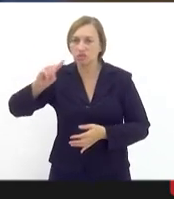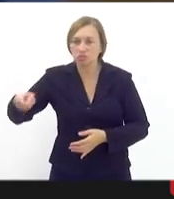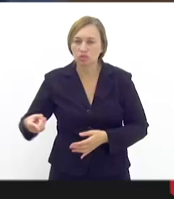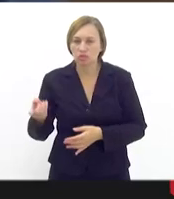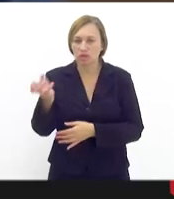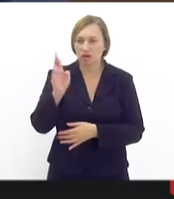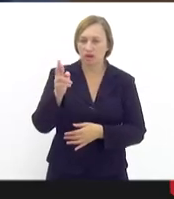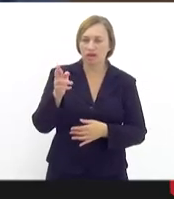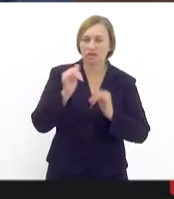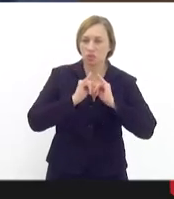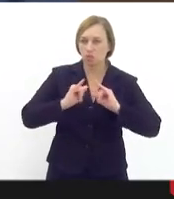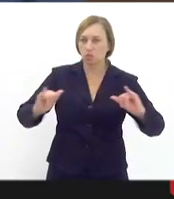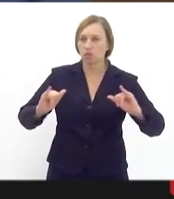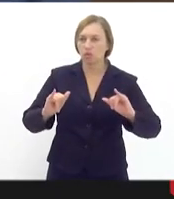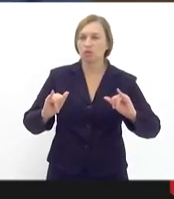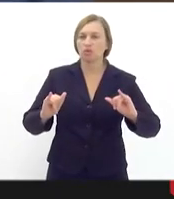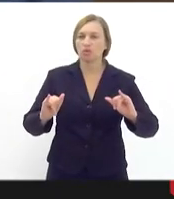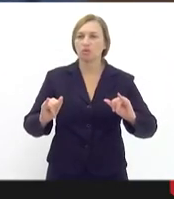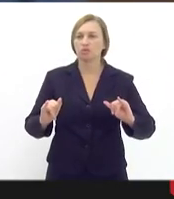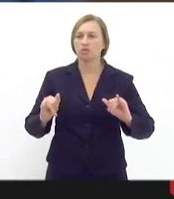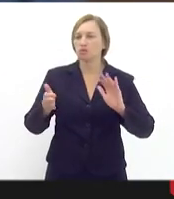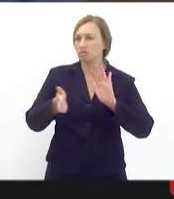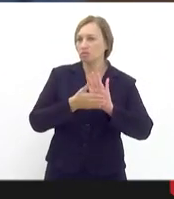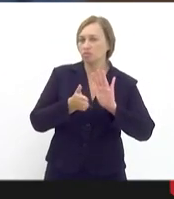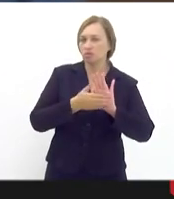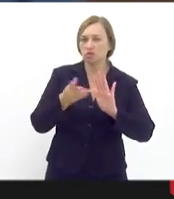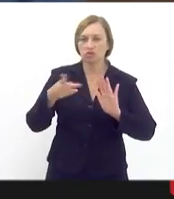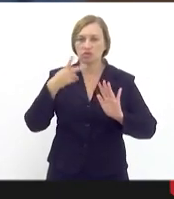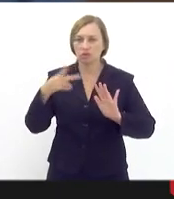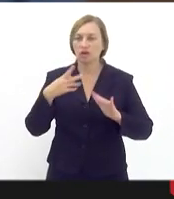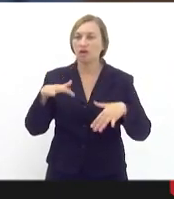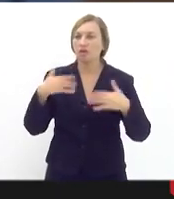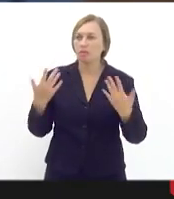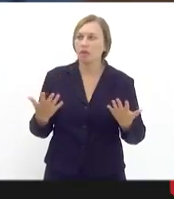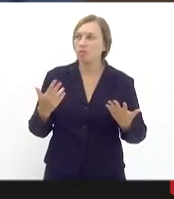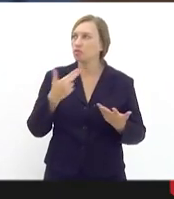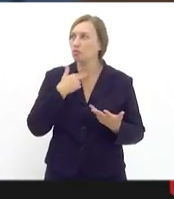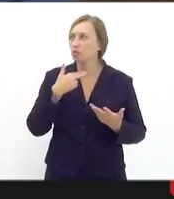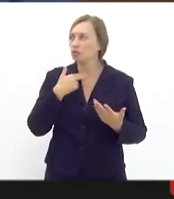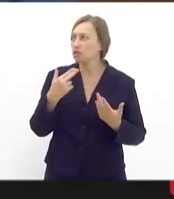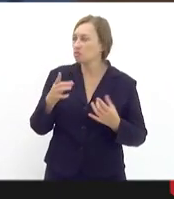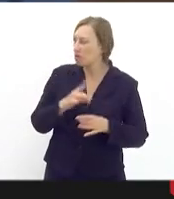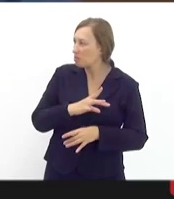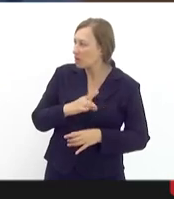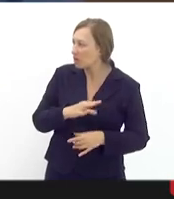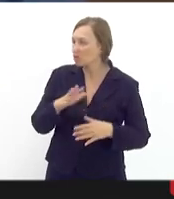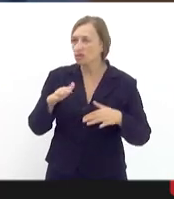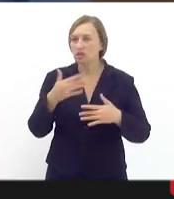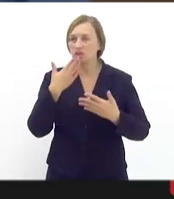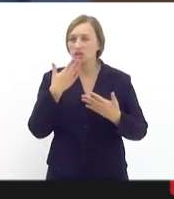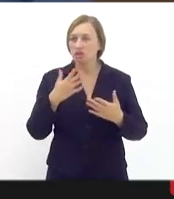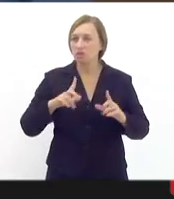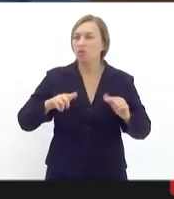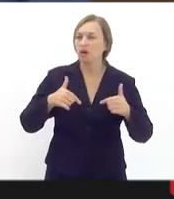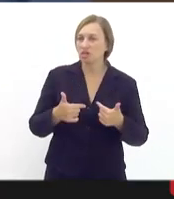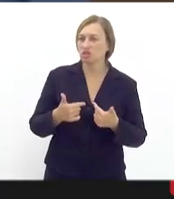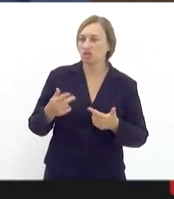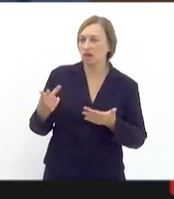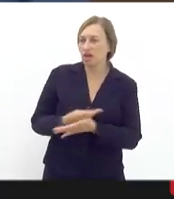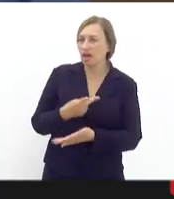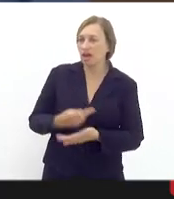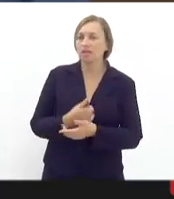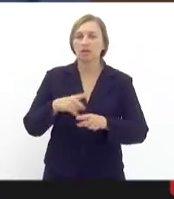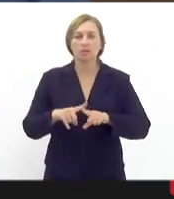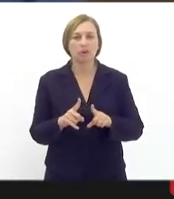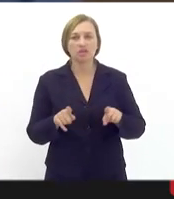para detratar essa proposta. Eu creio que nós não podemos nos intimidar com esse tipo de conduta. Assim como não podemos